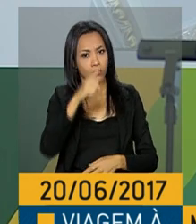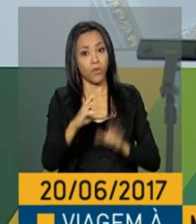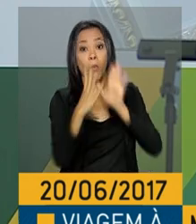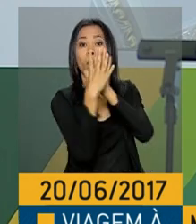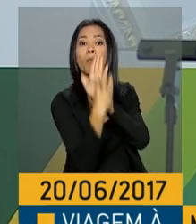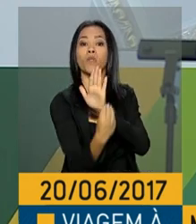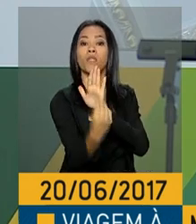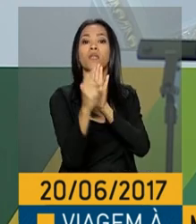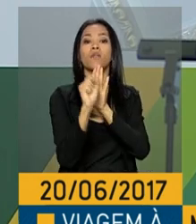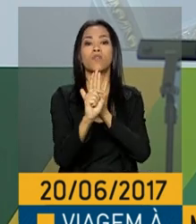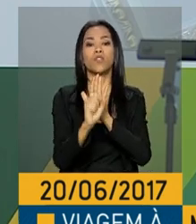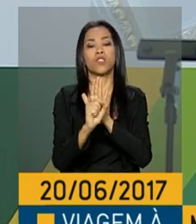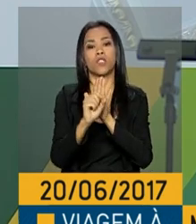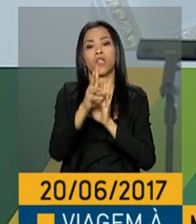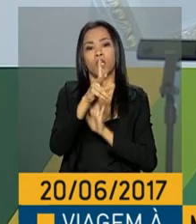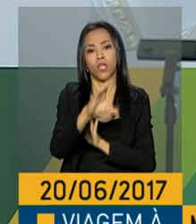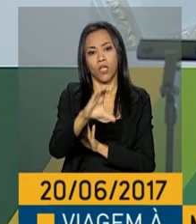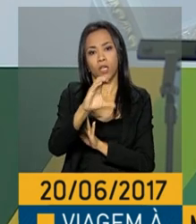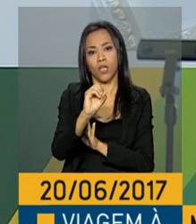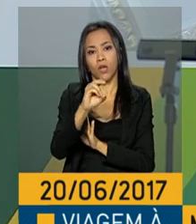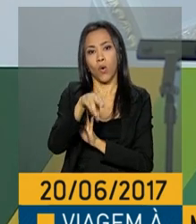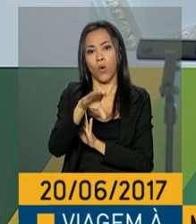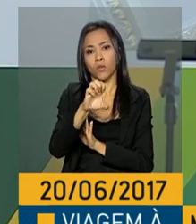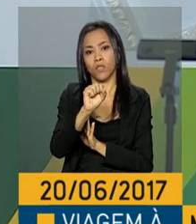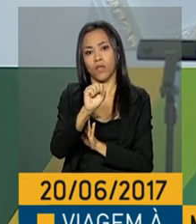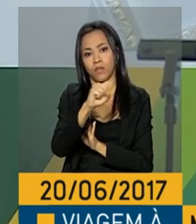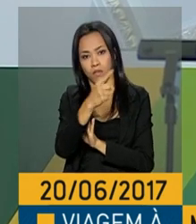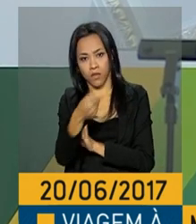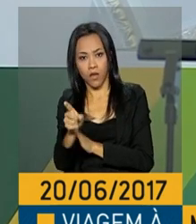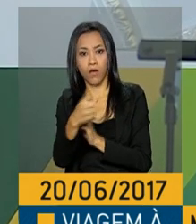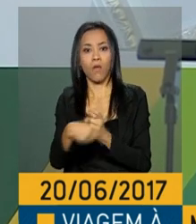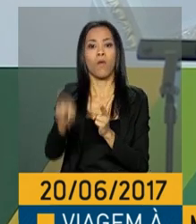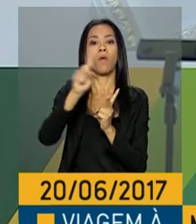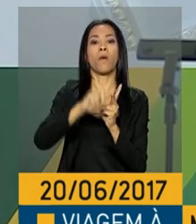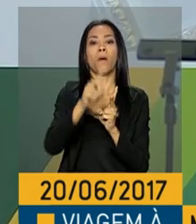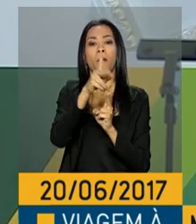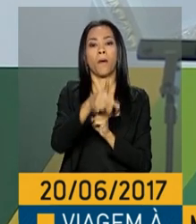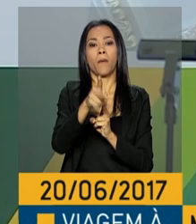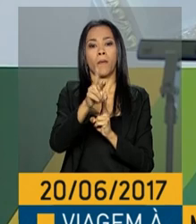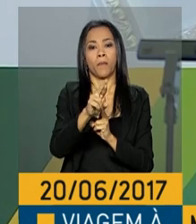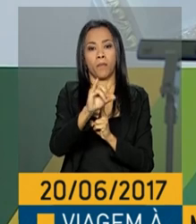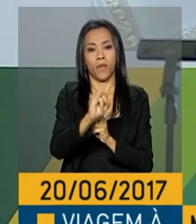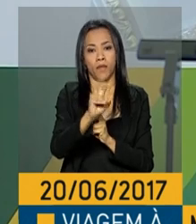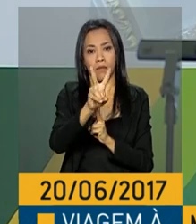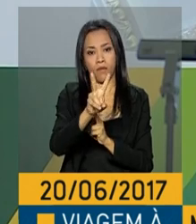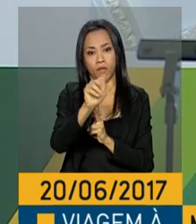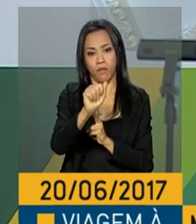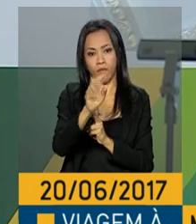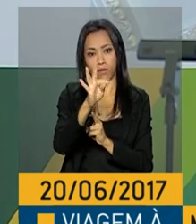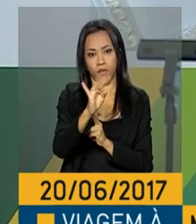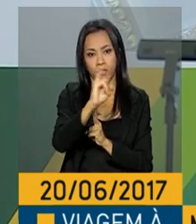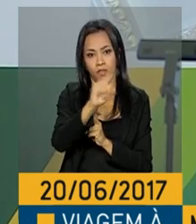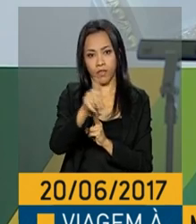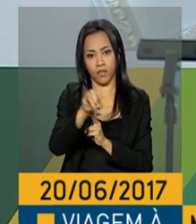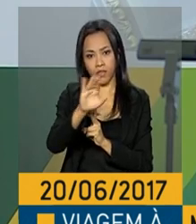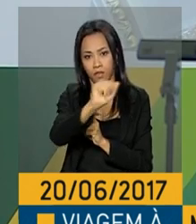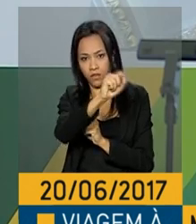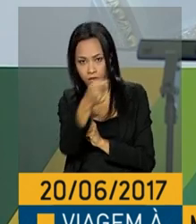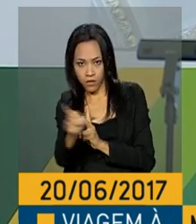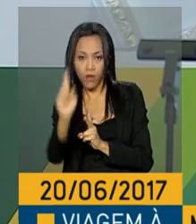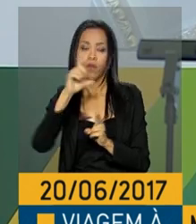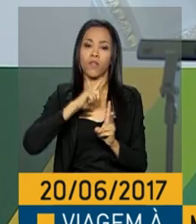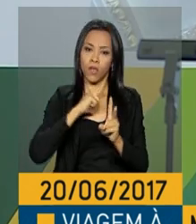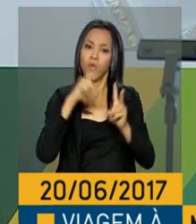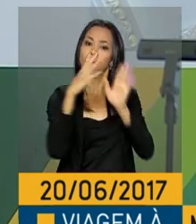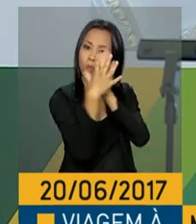e privatizações que foi rotulado como projeto Crescer, que incorpora como